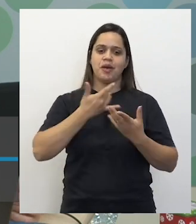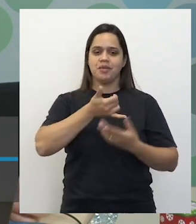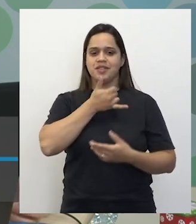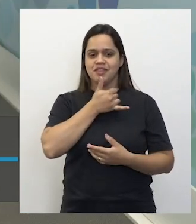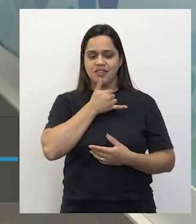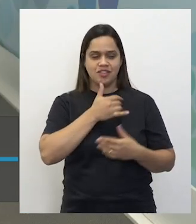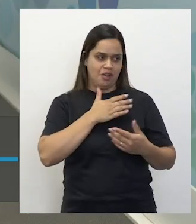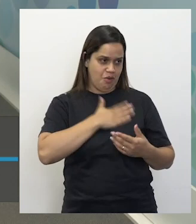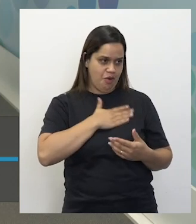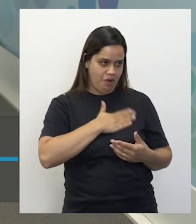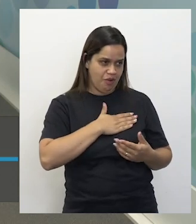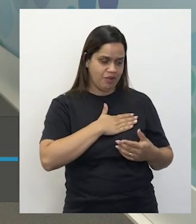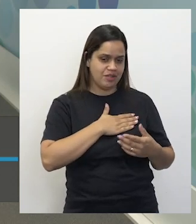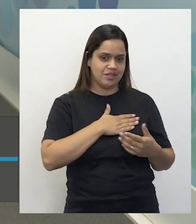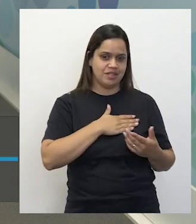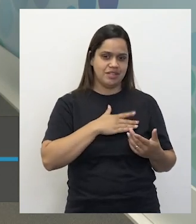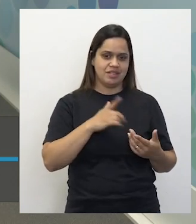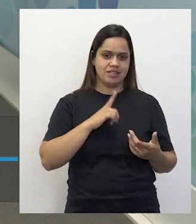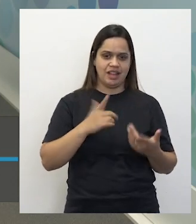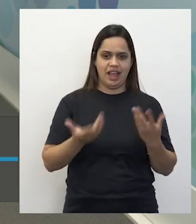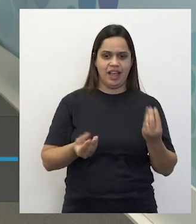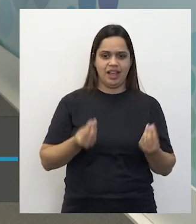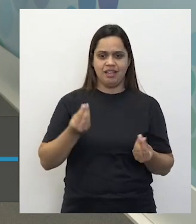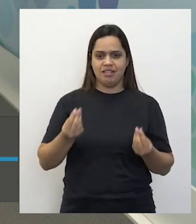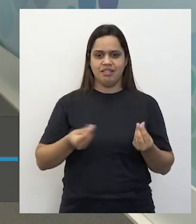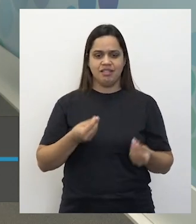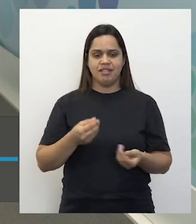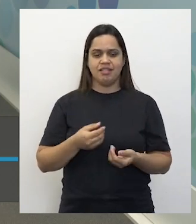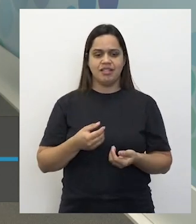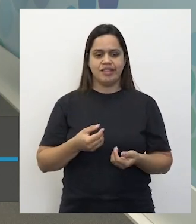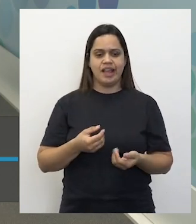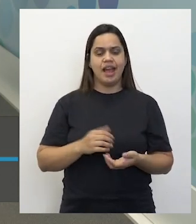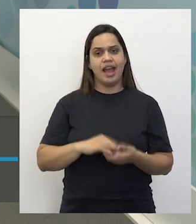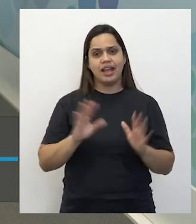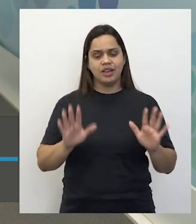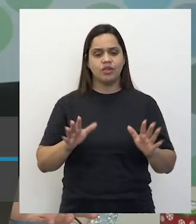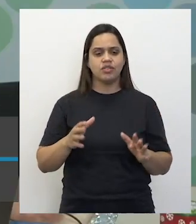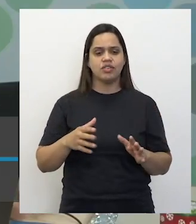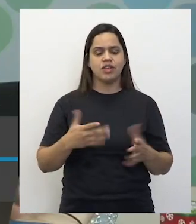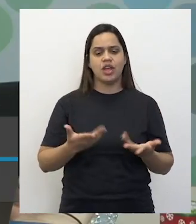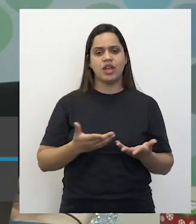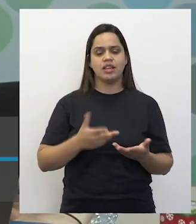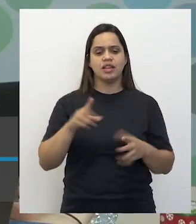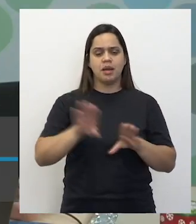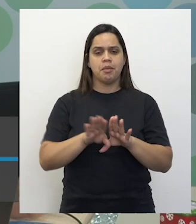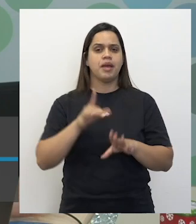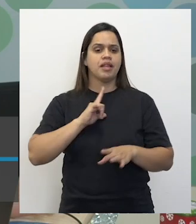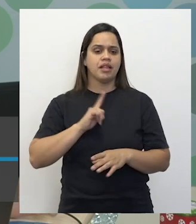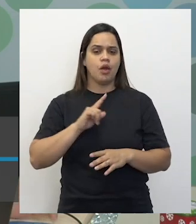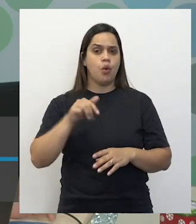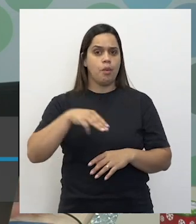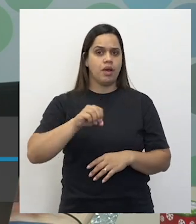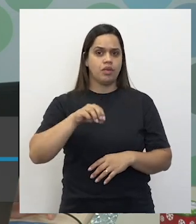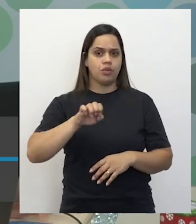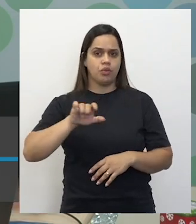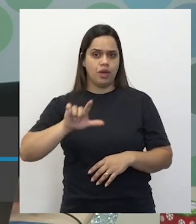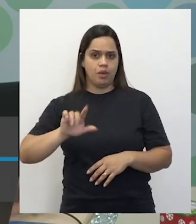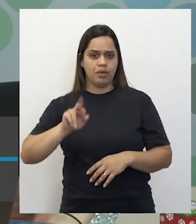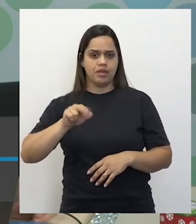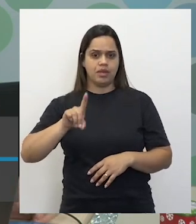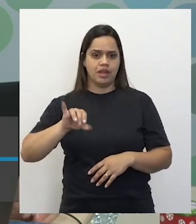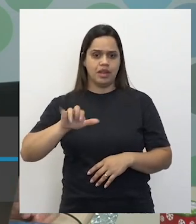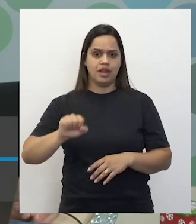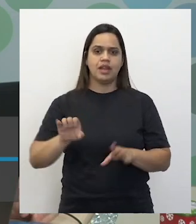mais tristes, que tem um cunho meio de história, uma pegada? Ele mexe muito com mitologia também, né, o Manuel Bandeira. Tem um poema dele que eu gosto muito, que